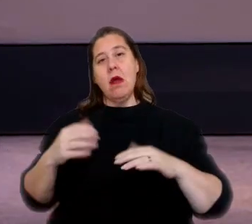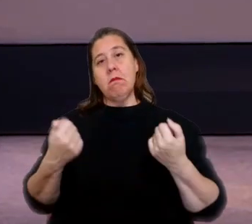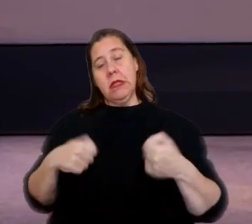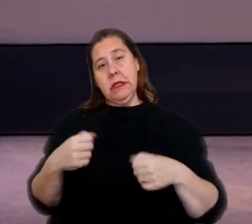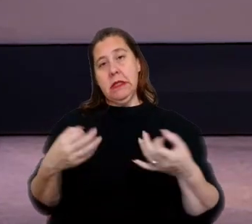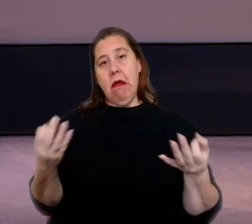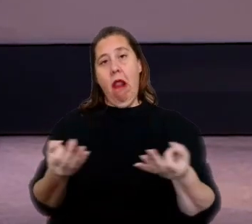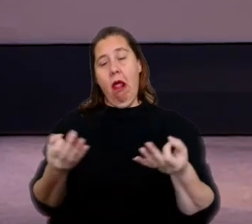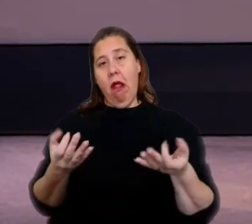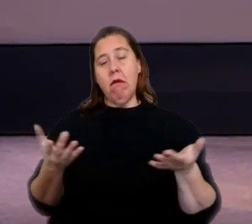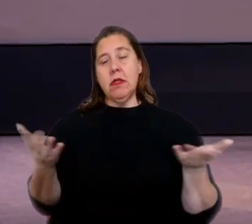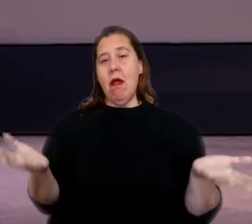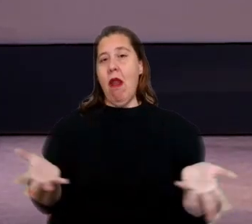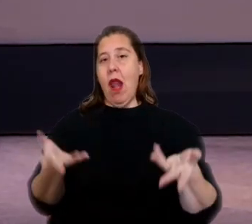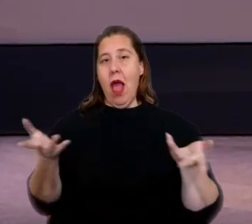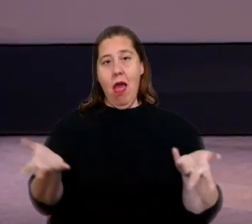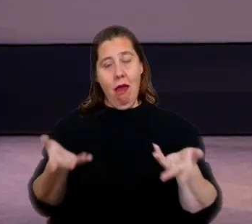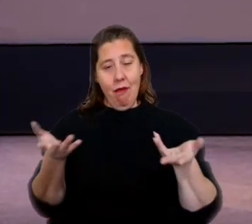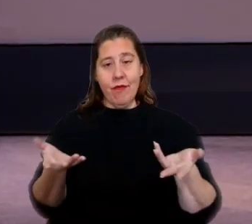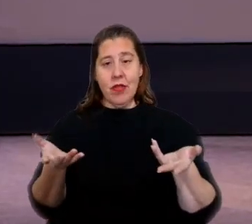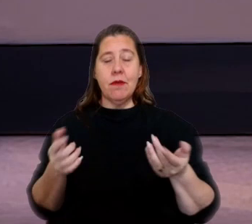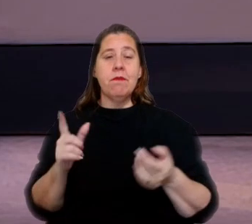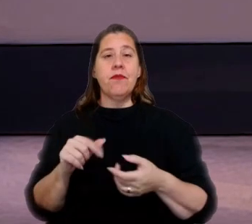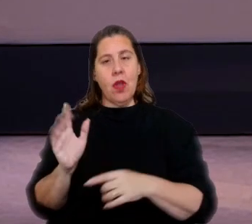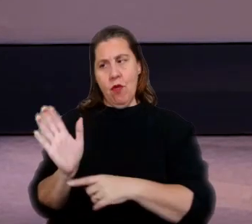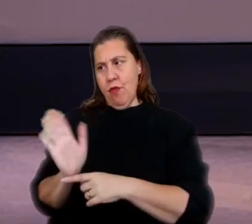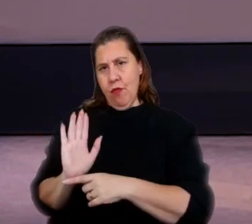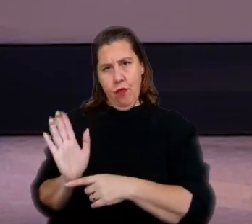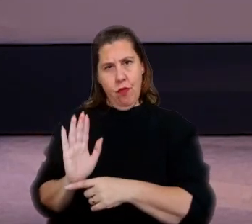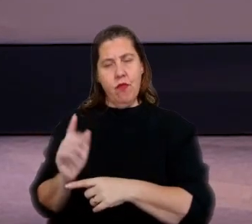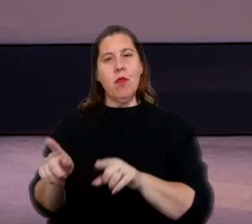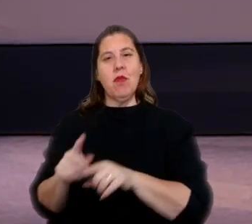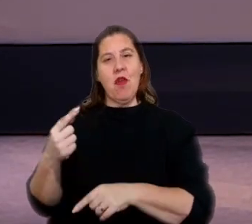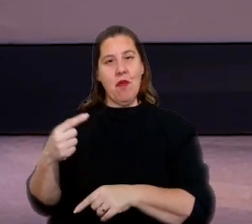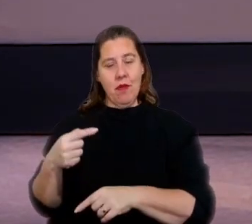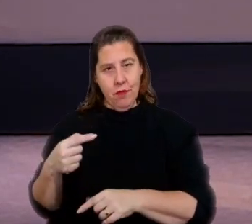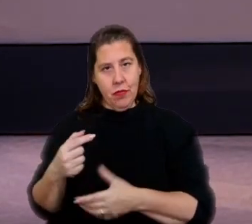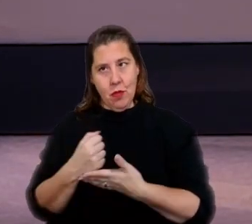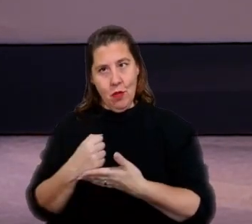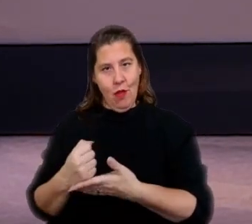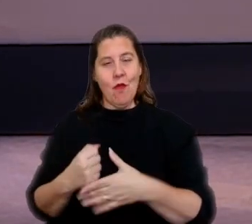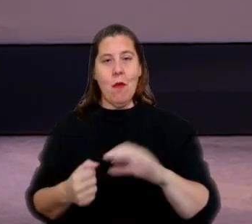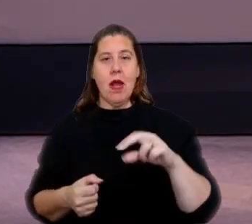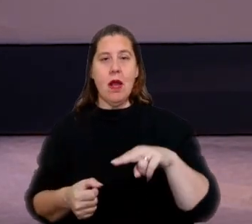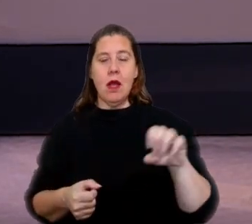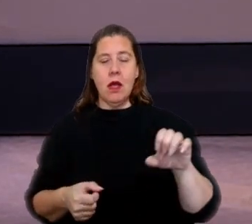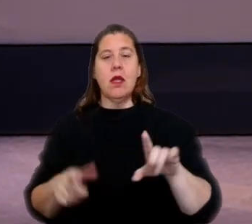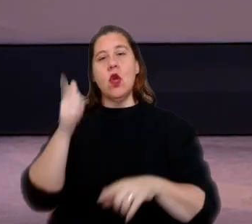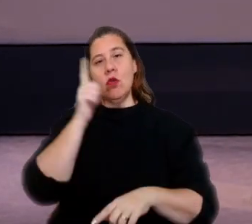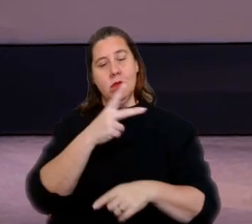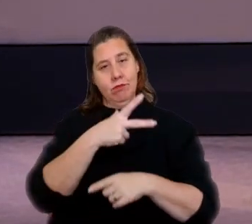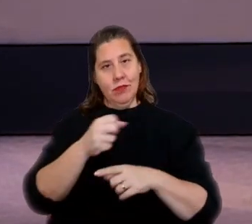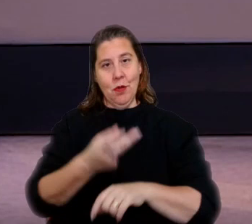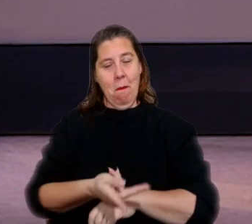atividade que requer perfeição, né, pelo menos profissionalmente. Enfim, e foi um filme que ele levou para Cannes também, em 2018. Ele